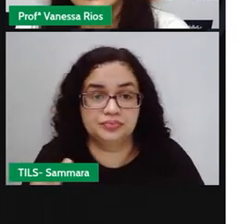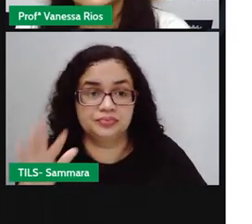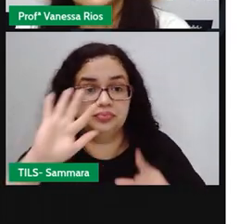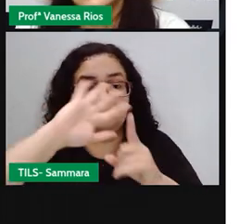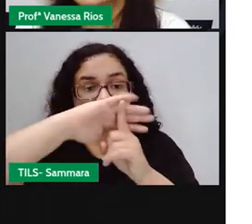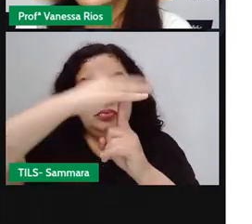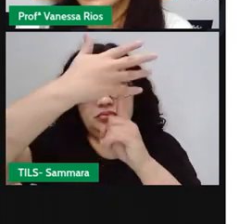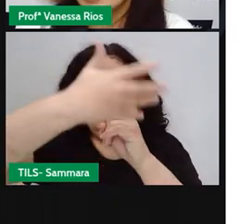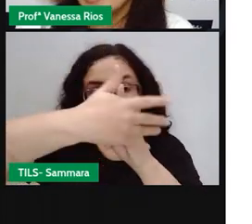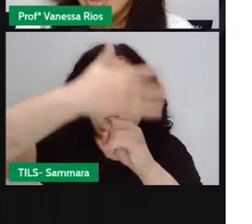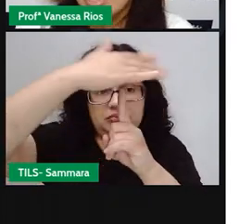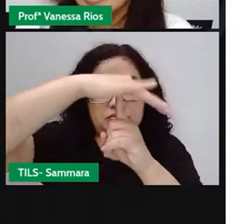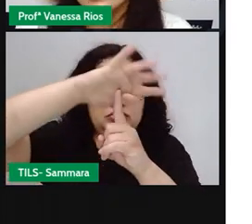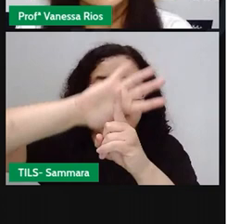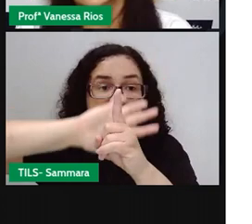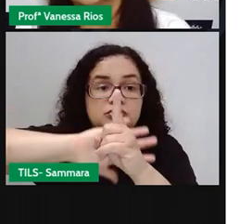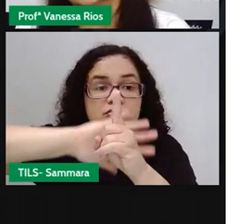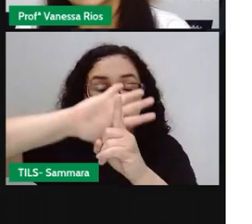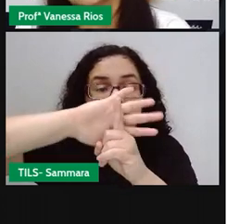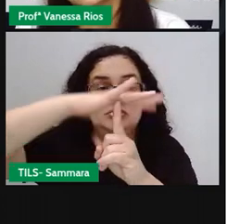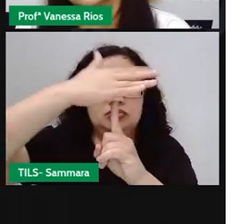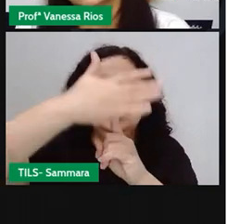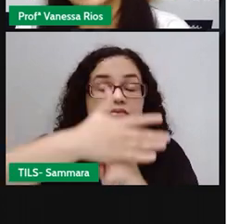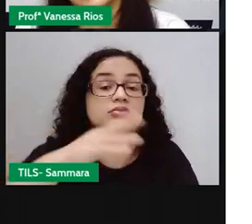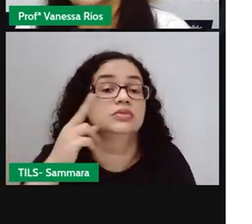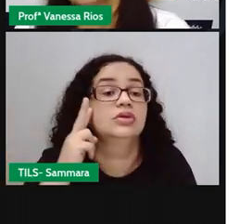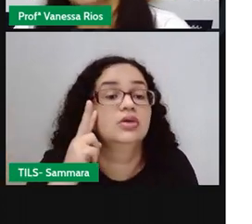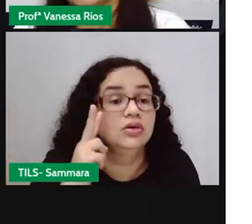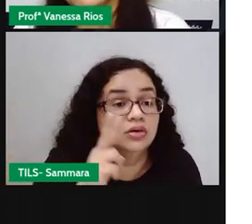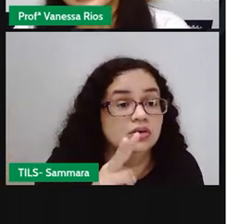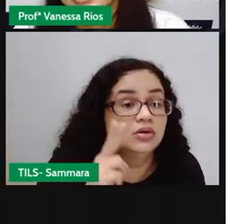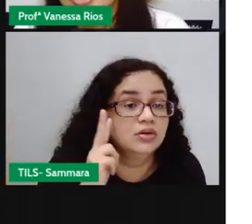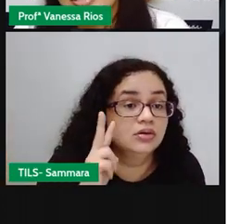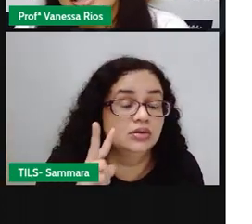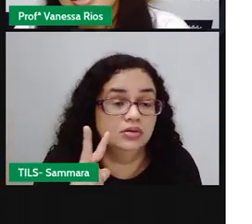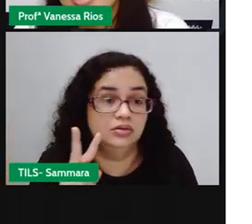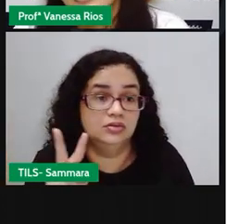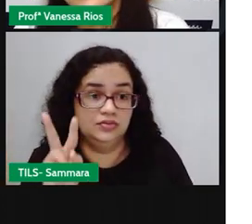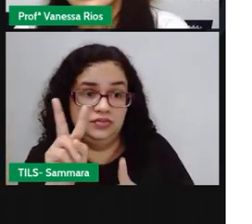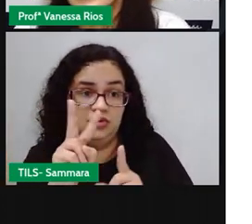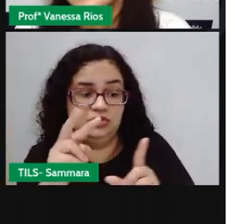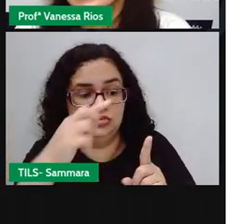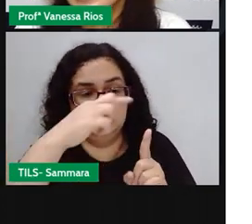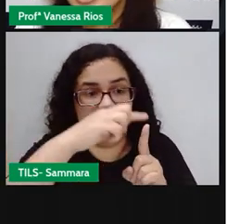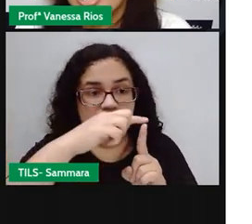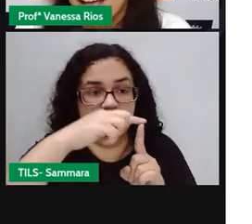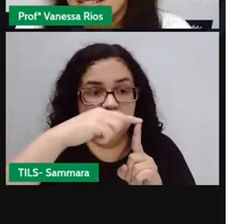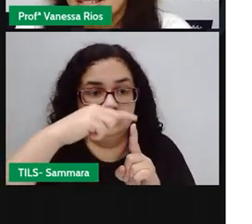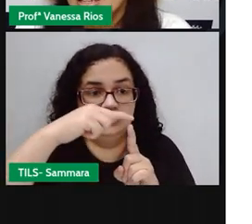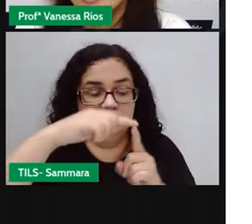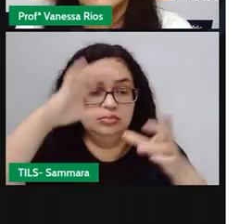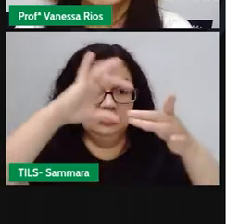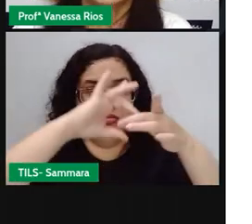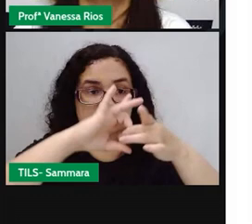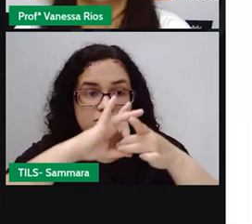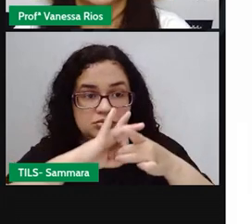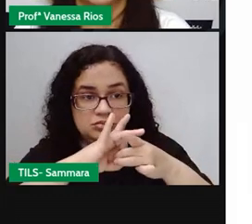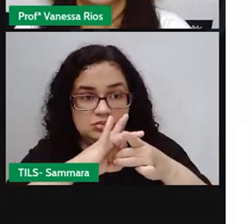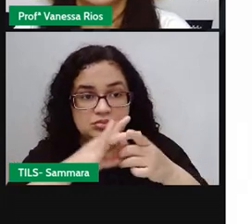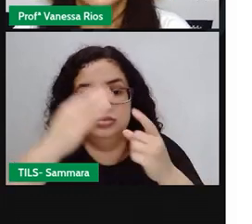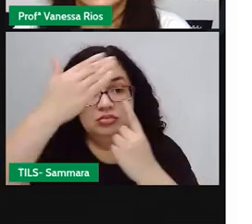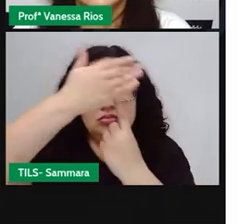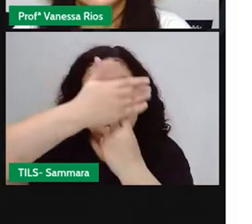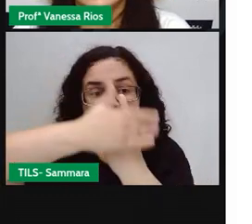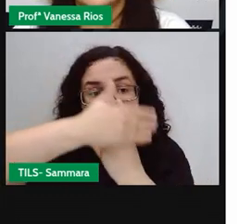faces. E além das faces, a gente consegue identificar vértices e arestas. Estão lembrados